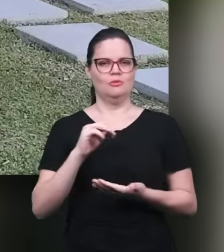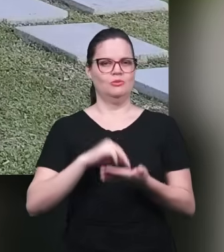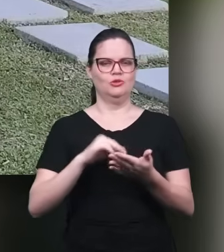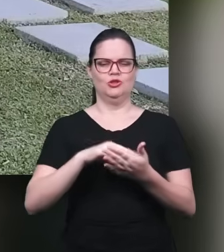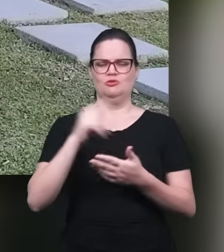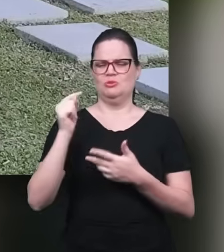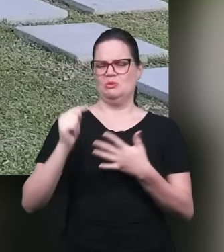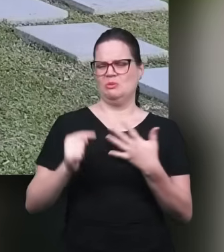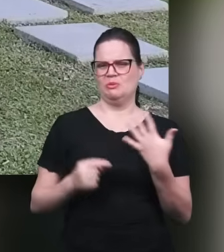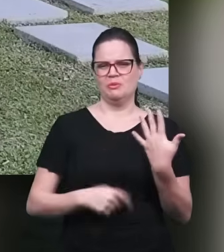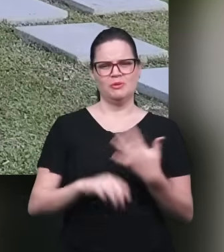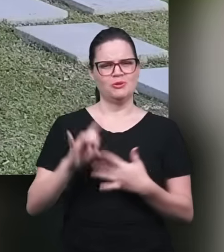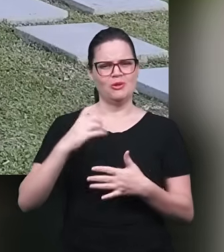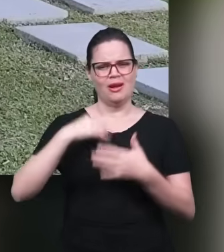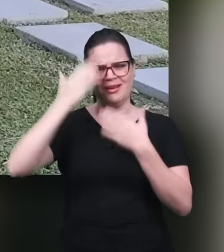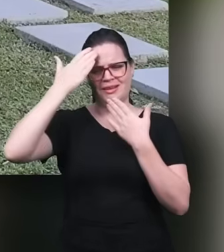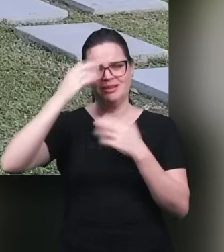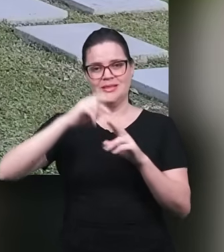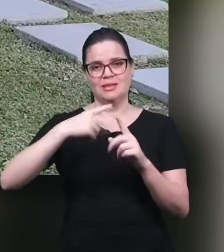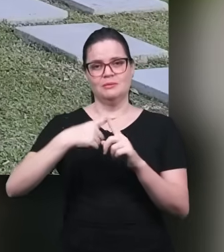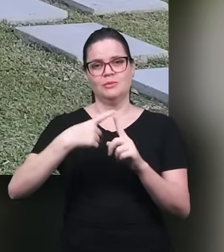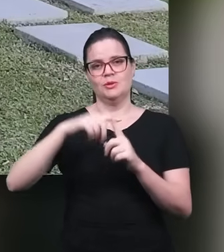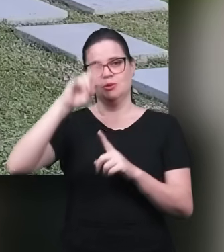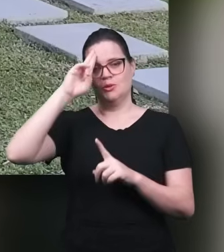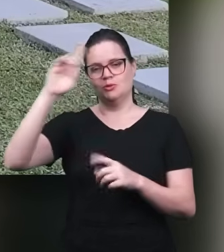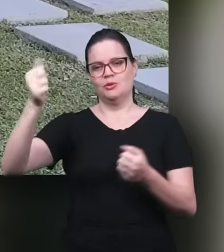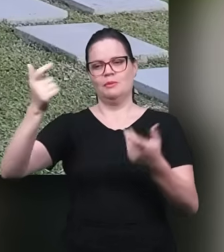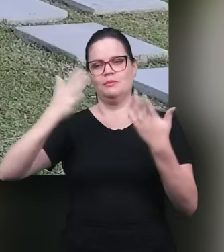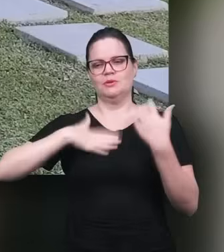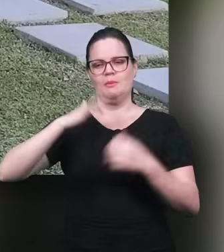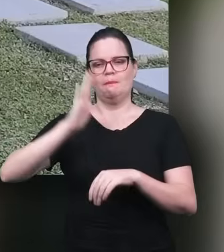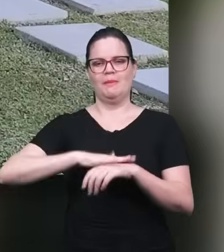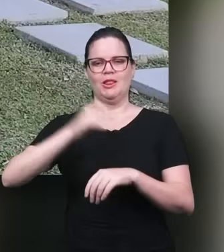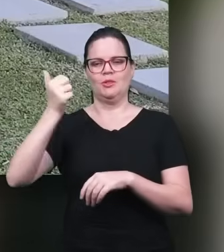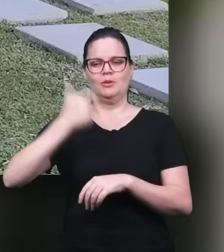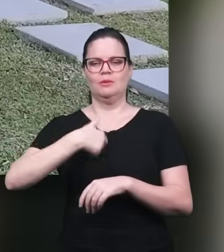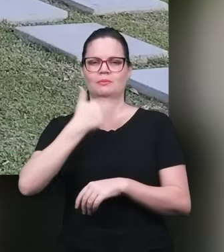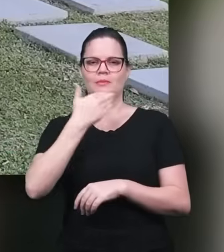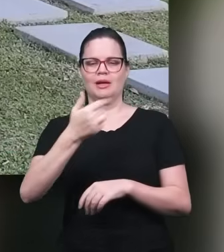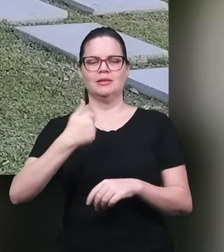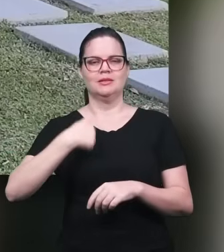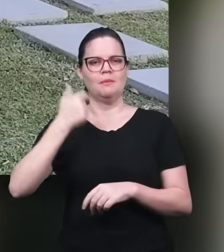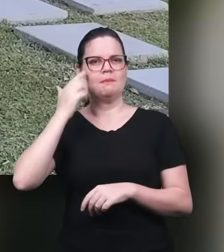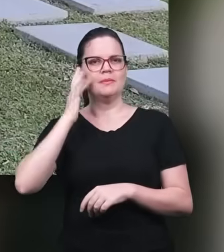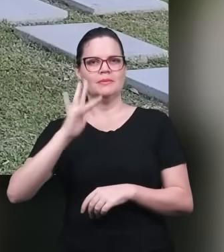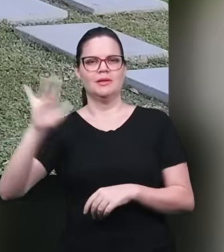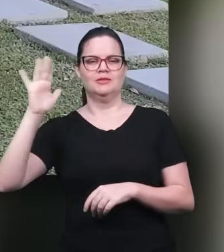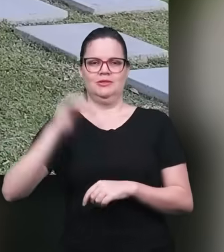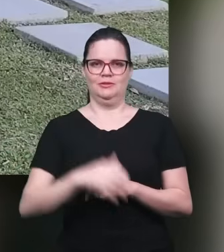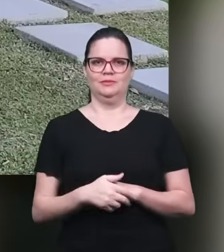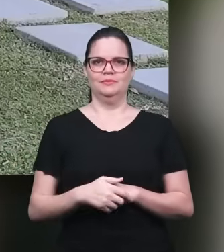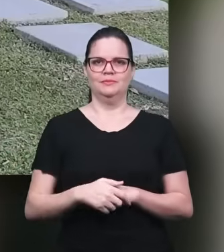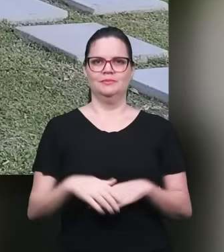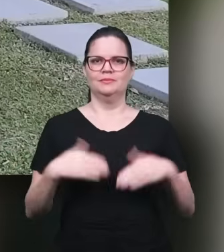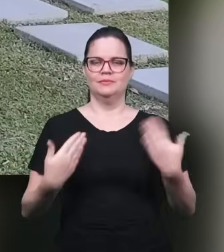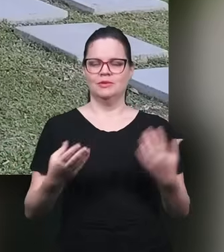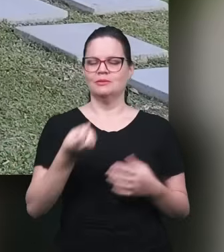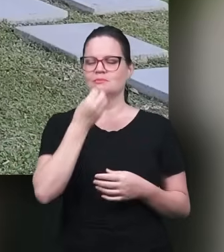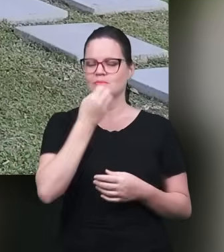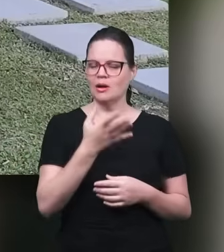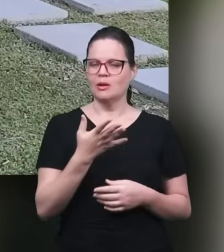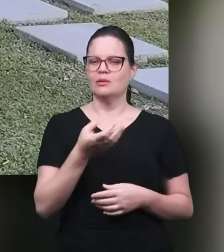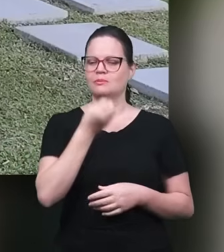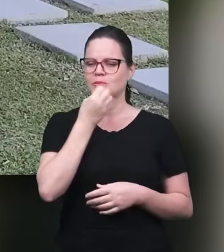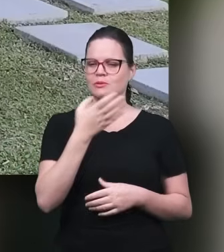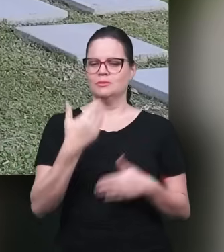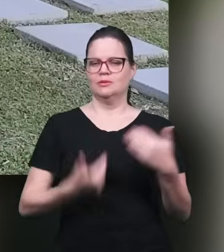porque Ele realmente faz infinitamente mais do que nós pedimos, pensamos ou imaginamos. Então, vale a pena servir